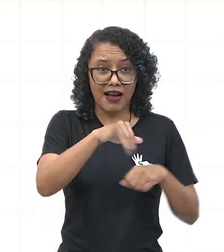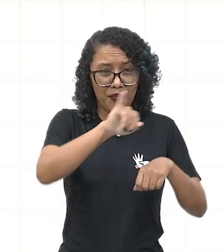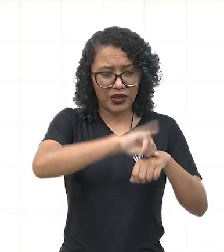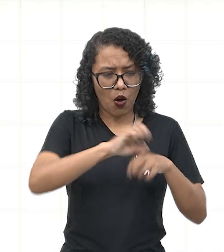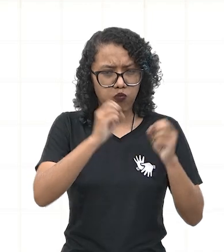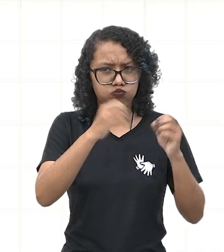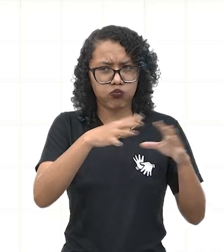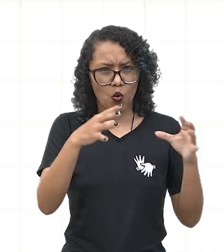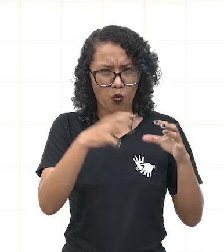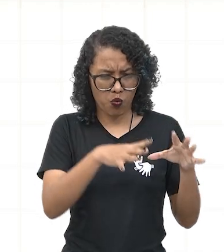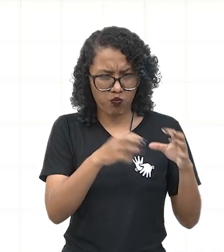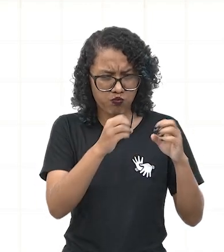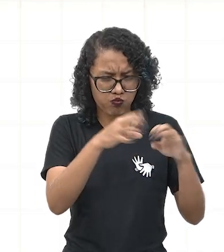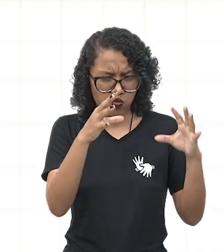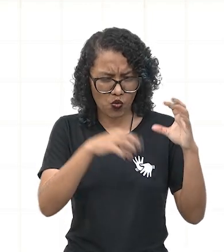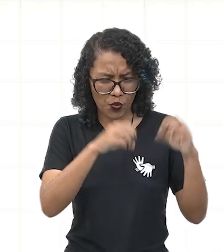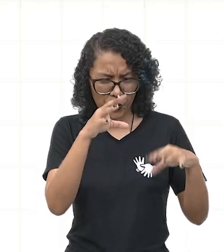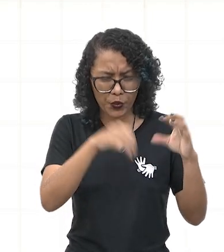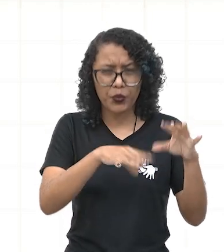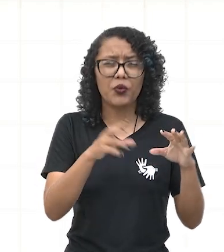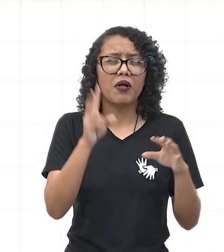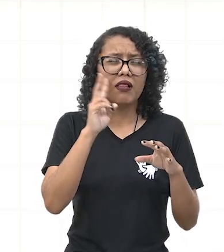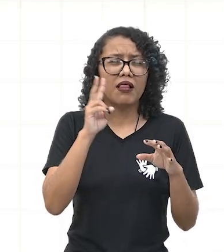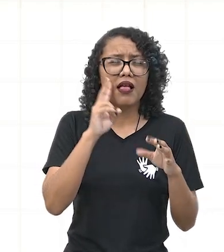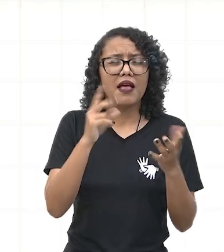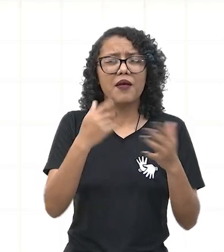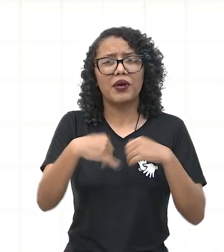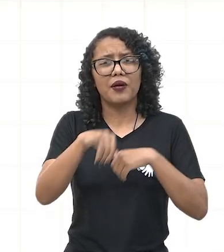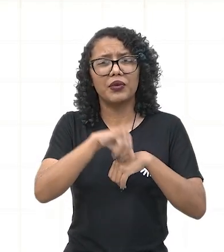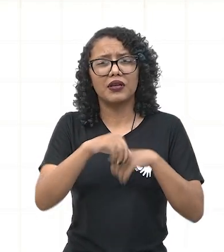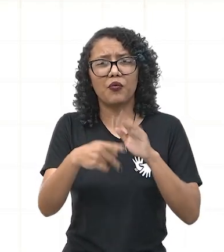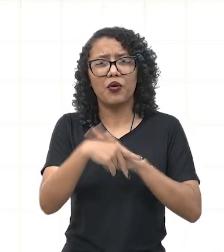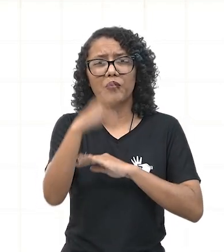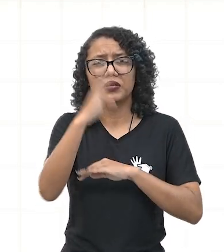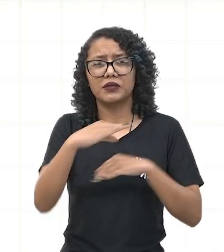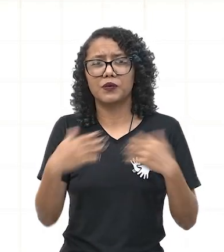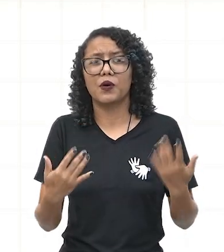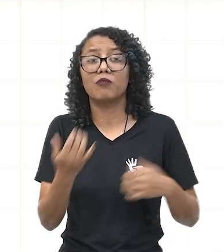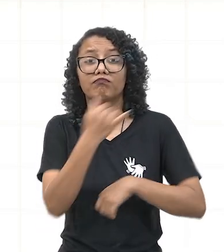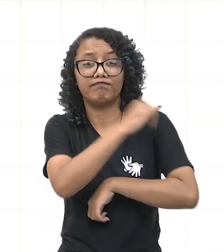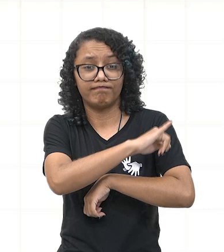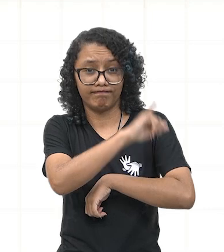que, neste momento, a capital do Brasil era justamente o Rio de Janeiro, certo?